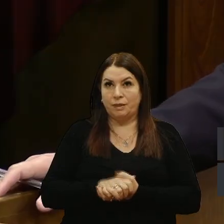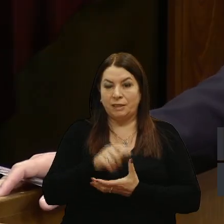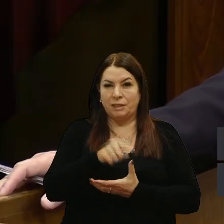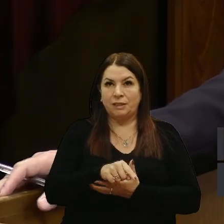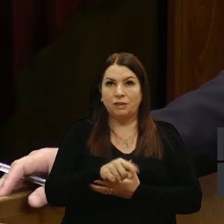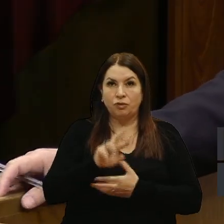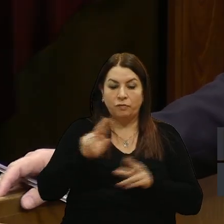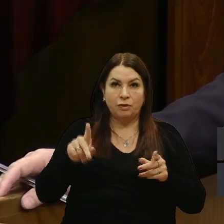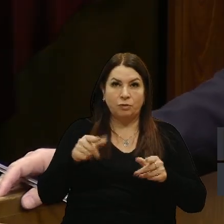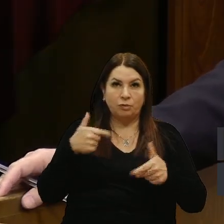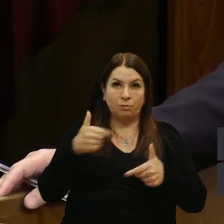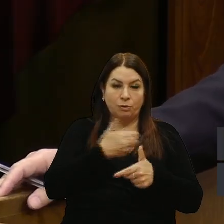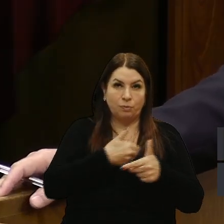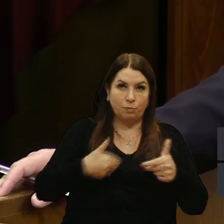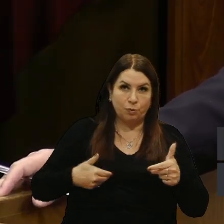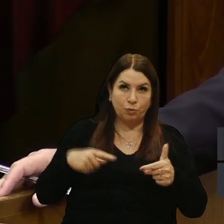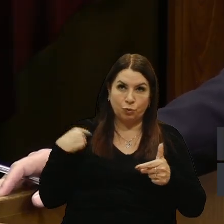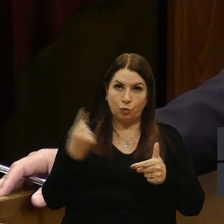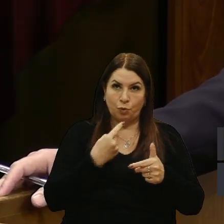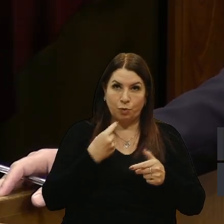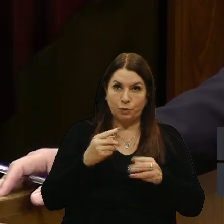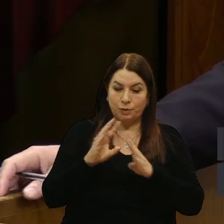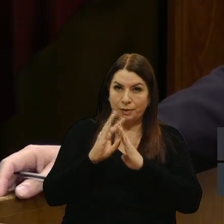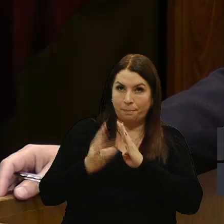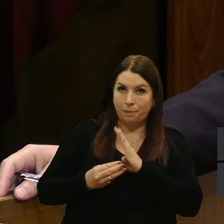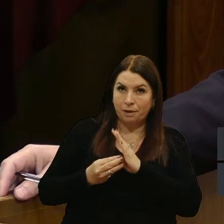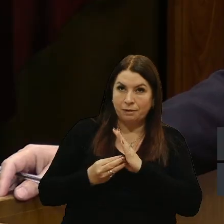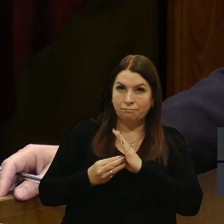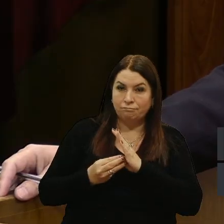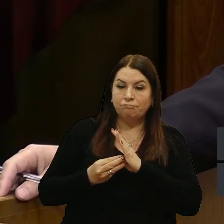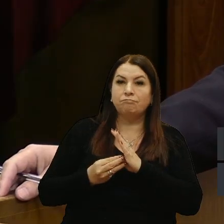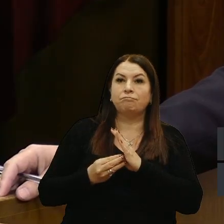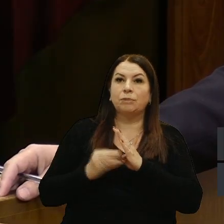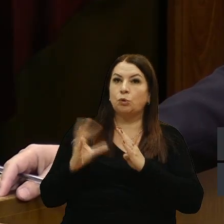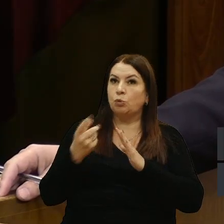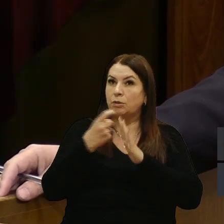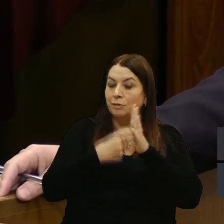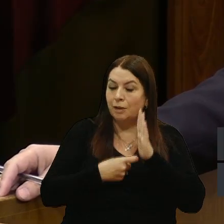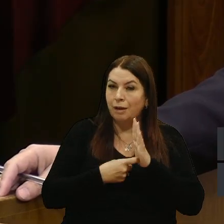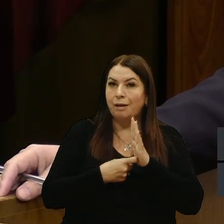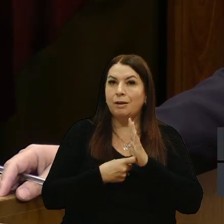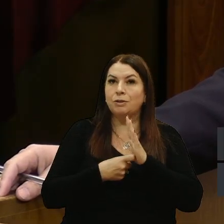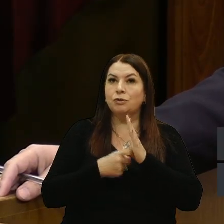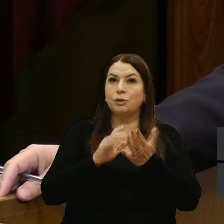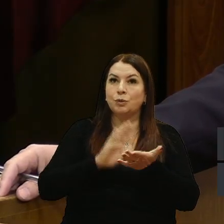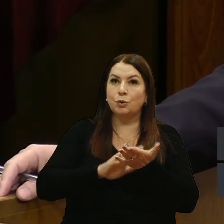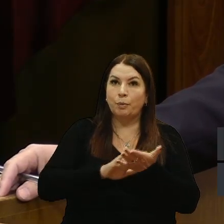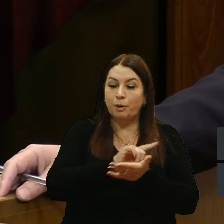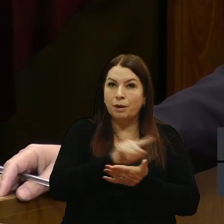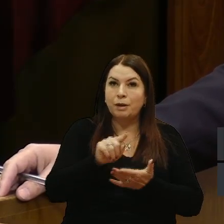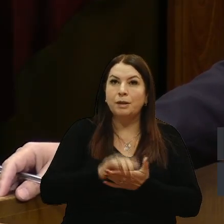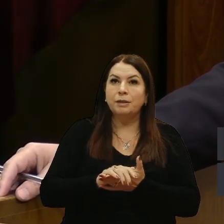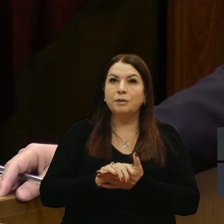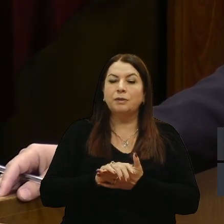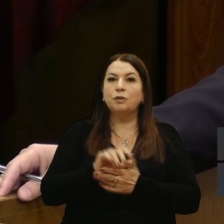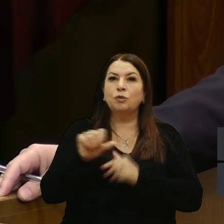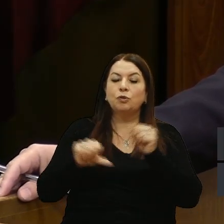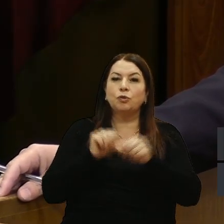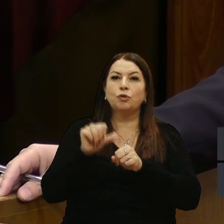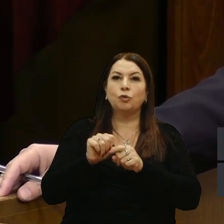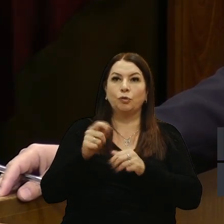do serviço público do nosso SAMAI, que todas as taxas que são cobradas, elas se revertem